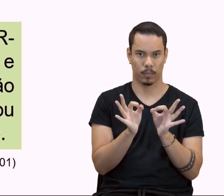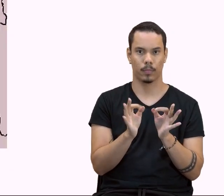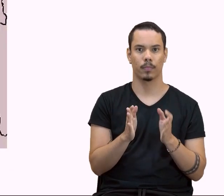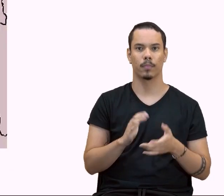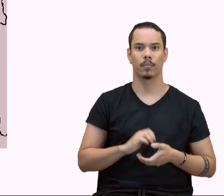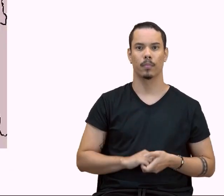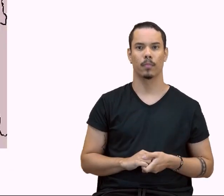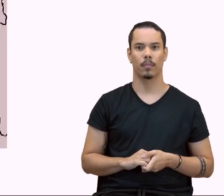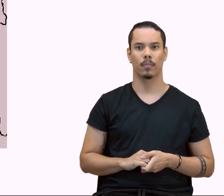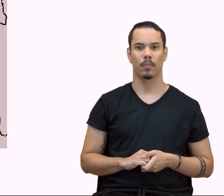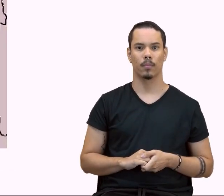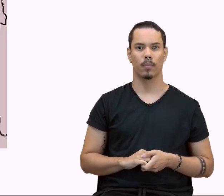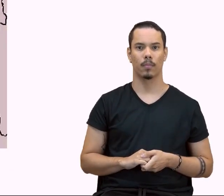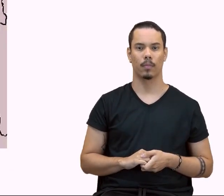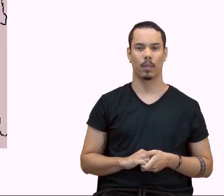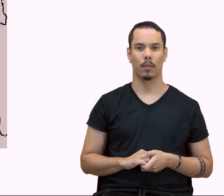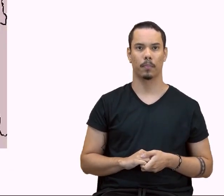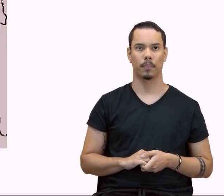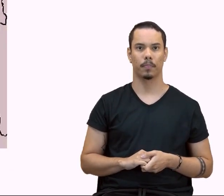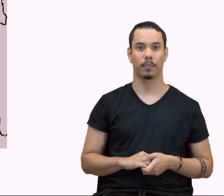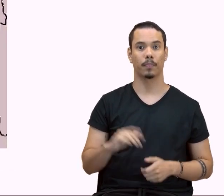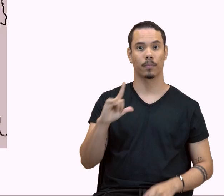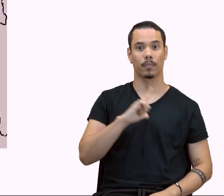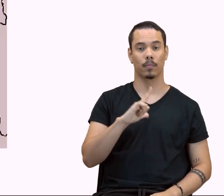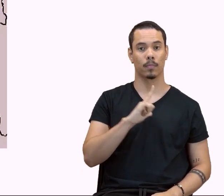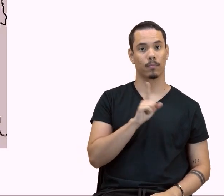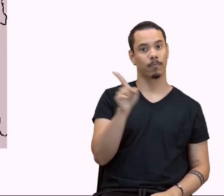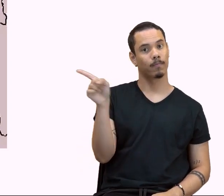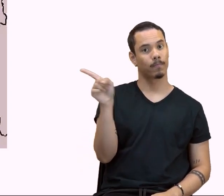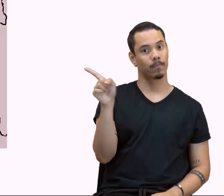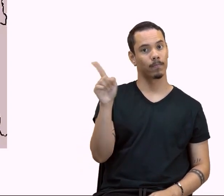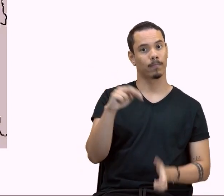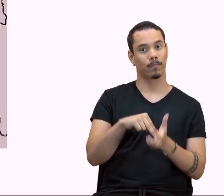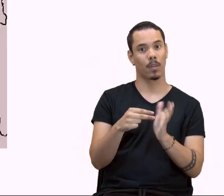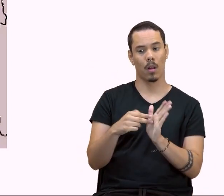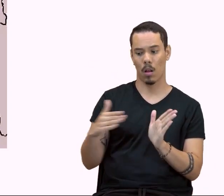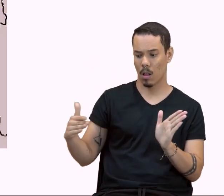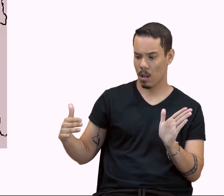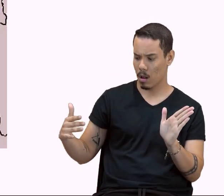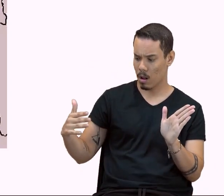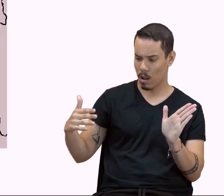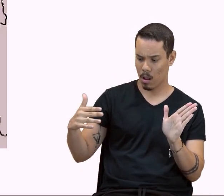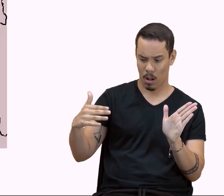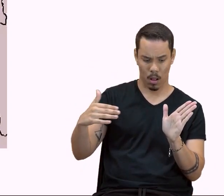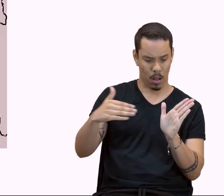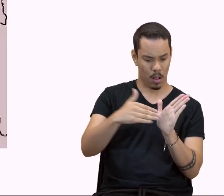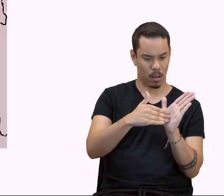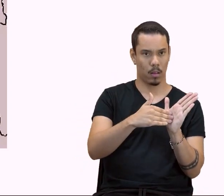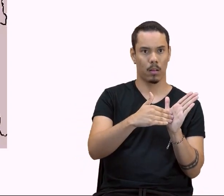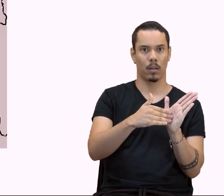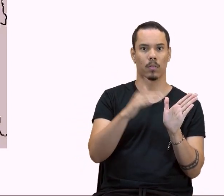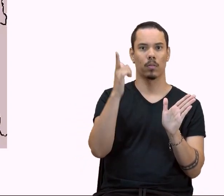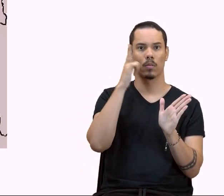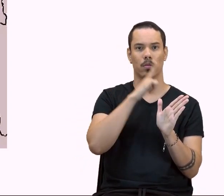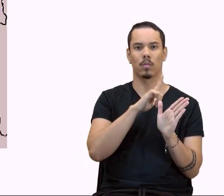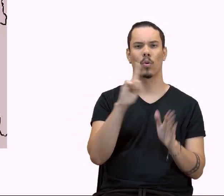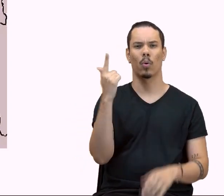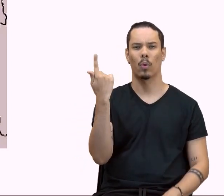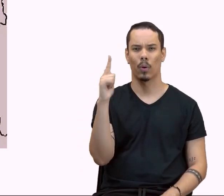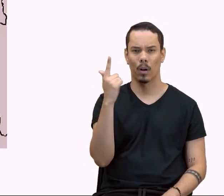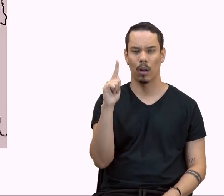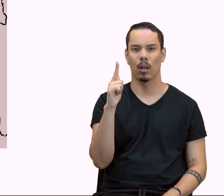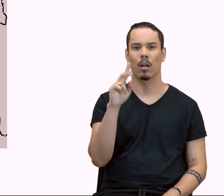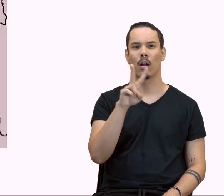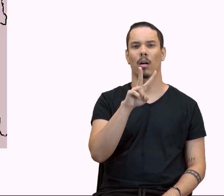continuando. Tá aí o trajeto da BR-364. Sai lá de São Paulo, atravessa Goiás, passa